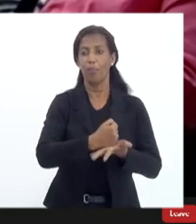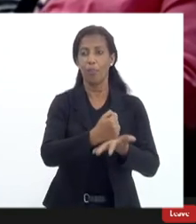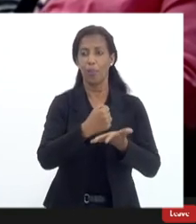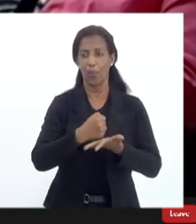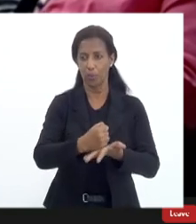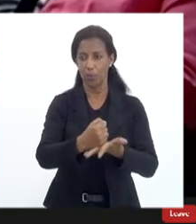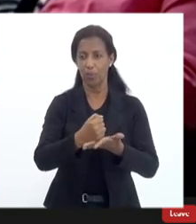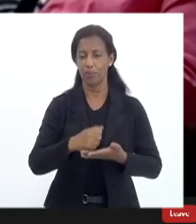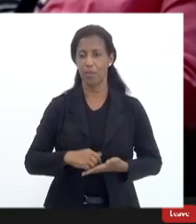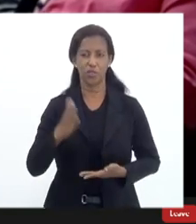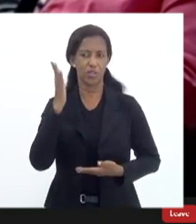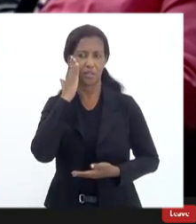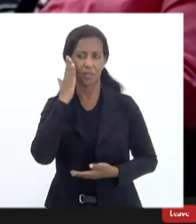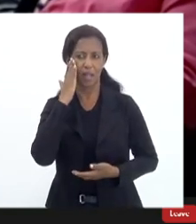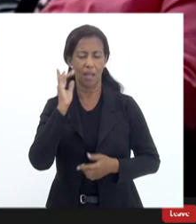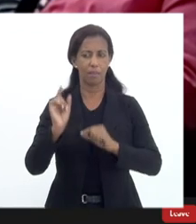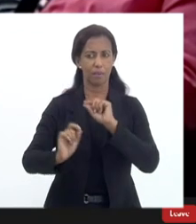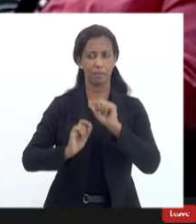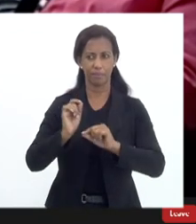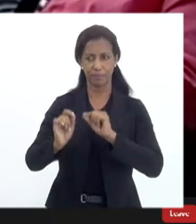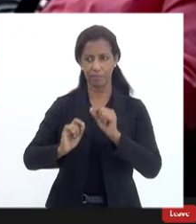que